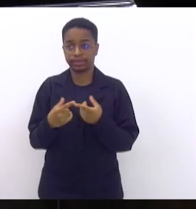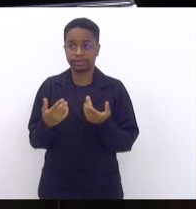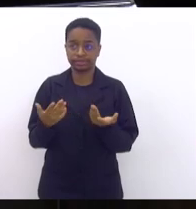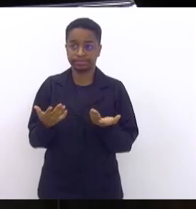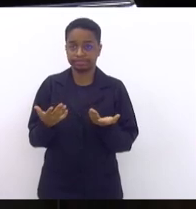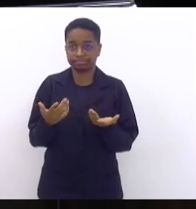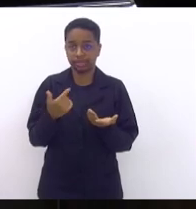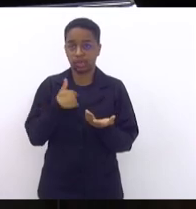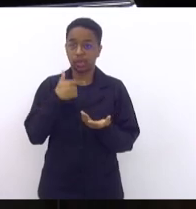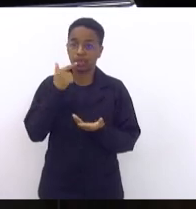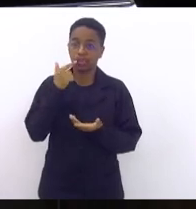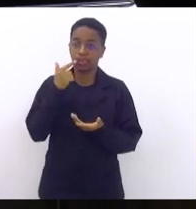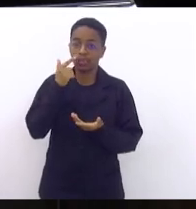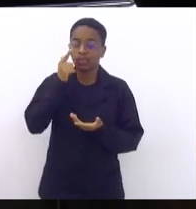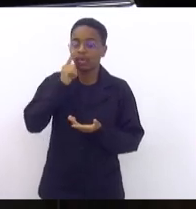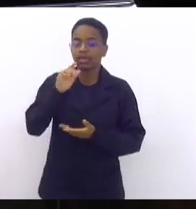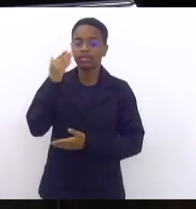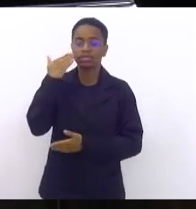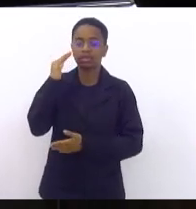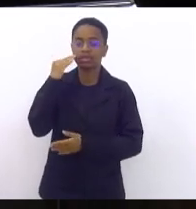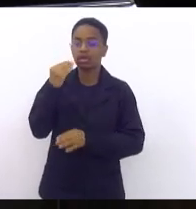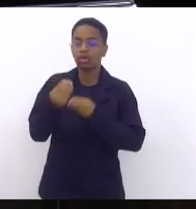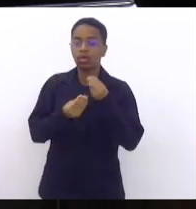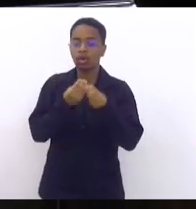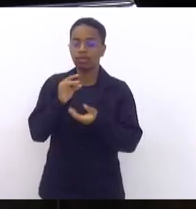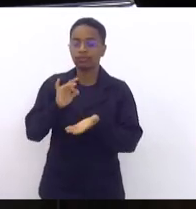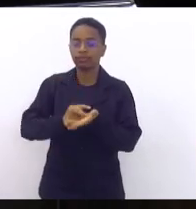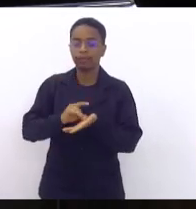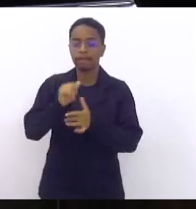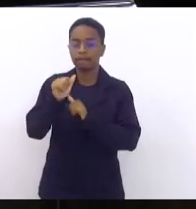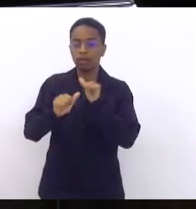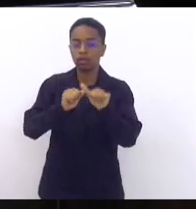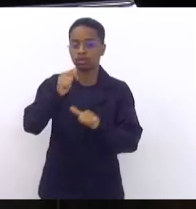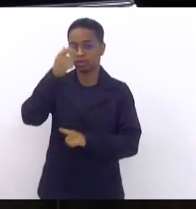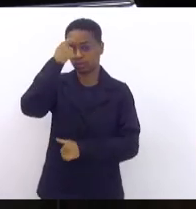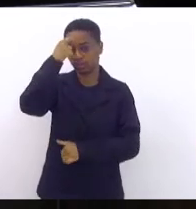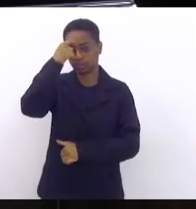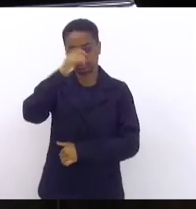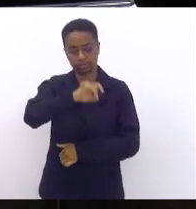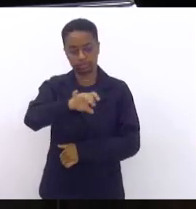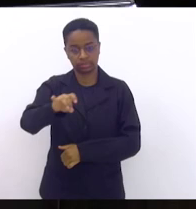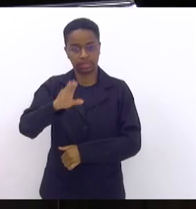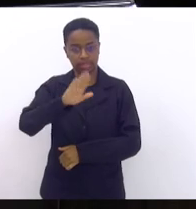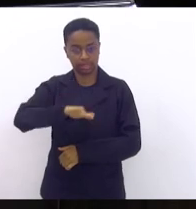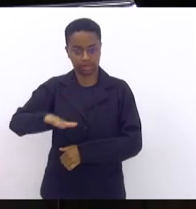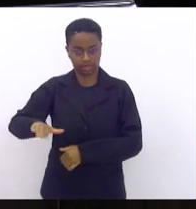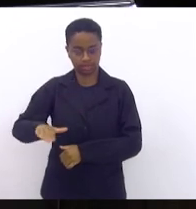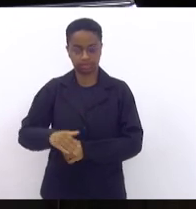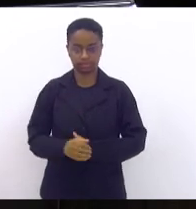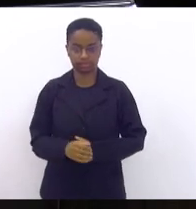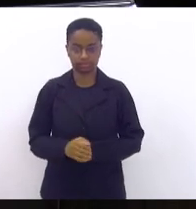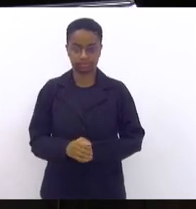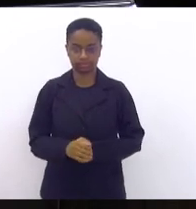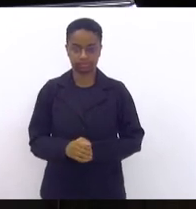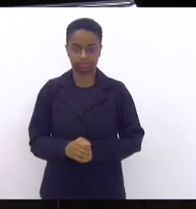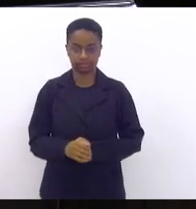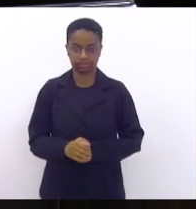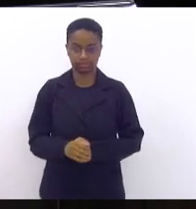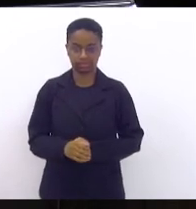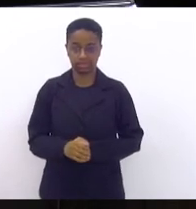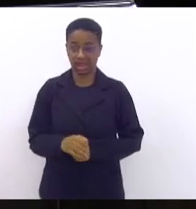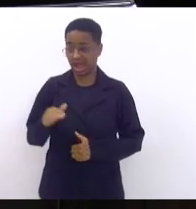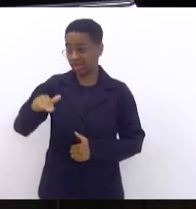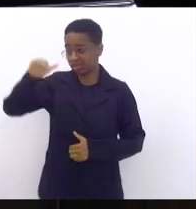eu consigo entender como é que a gente faz mudar a consciência das crianças né dos mais velhos